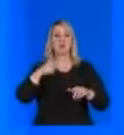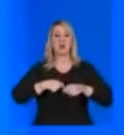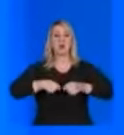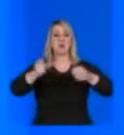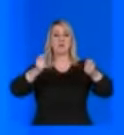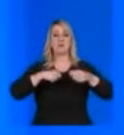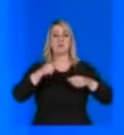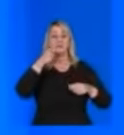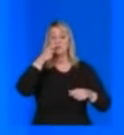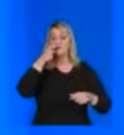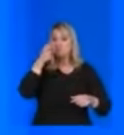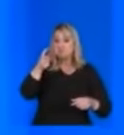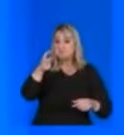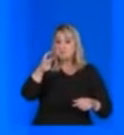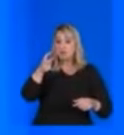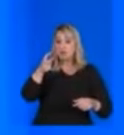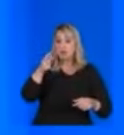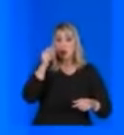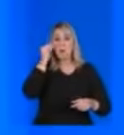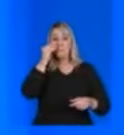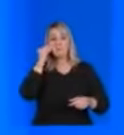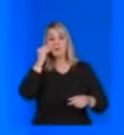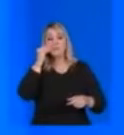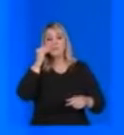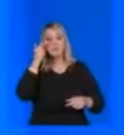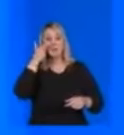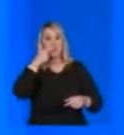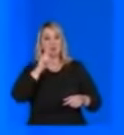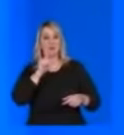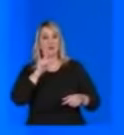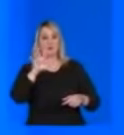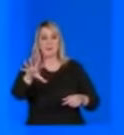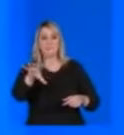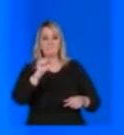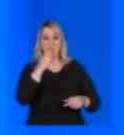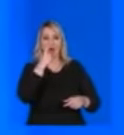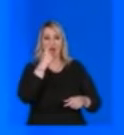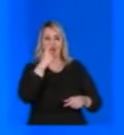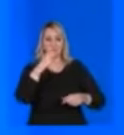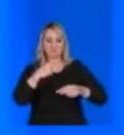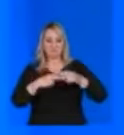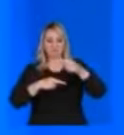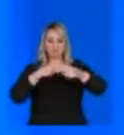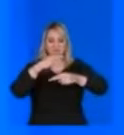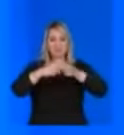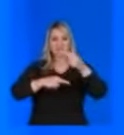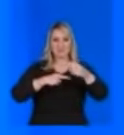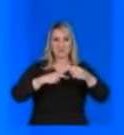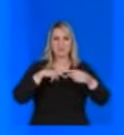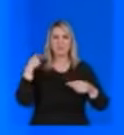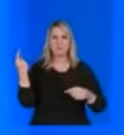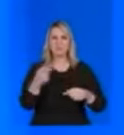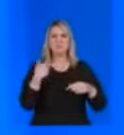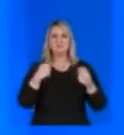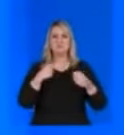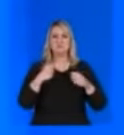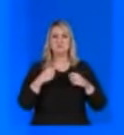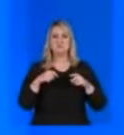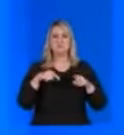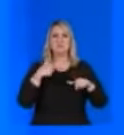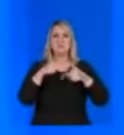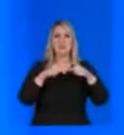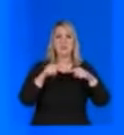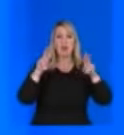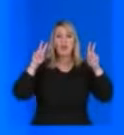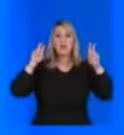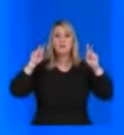Enxergando as oportunidades que se abrem quando você trata bem o resíduo sólido nós temos que atender e trabalhar